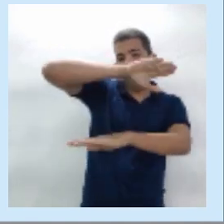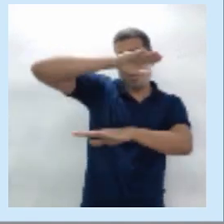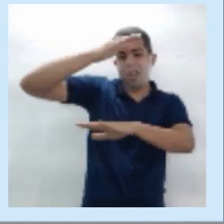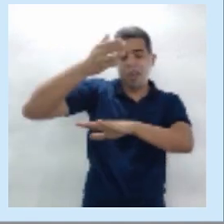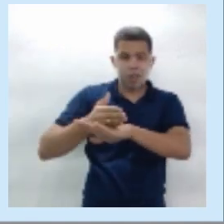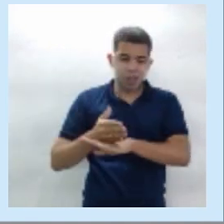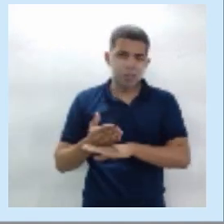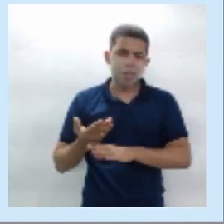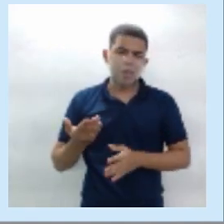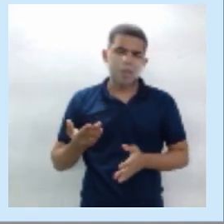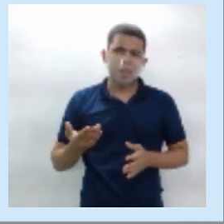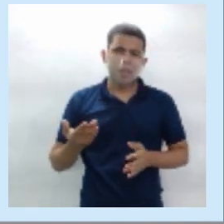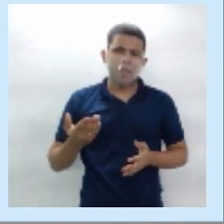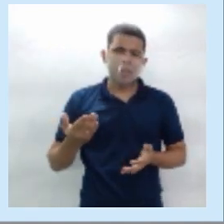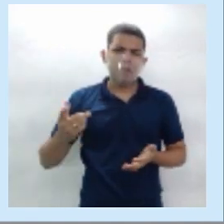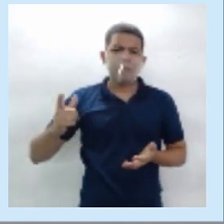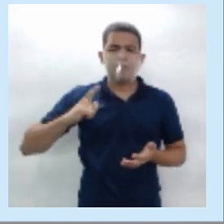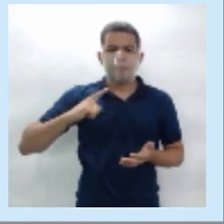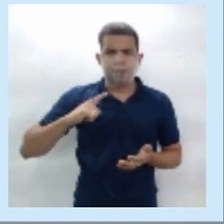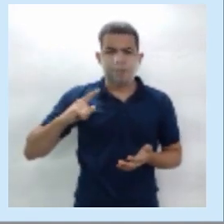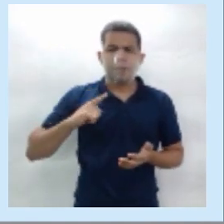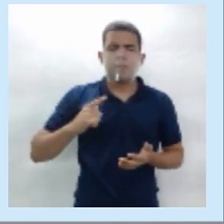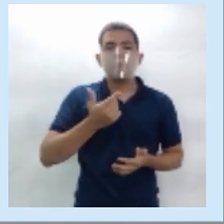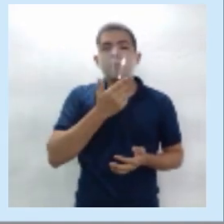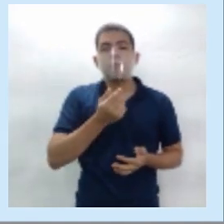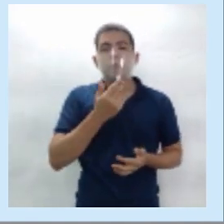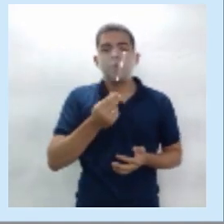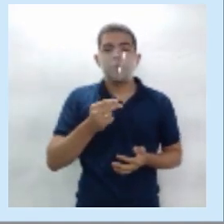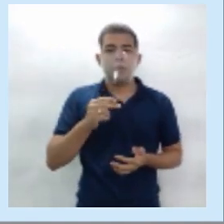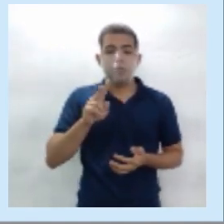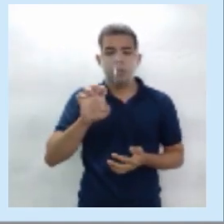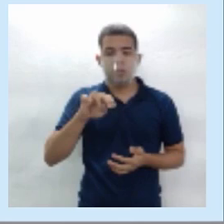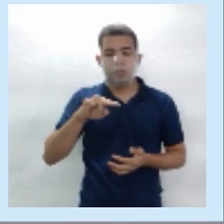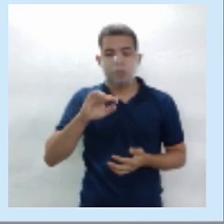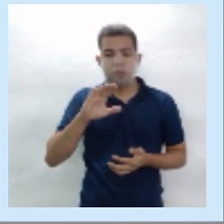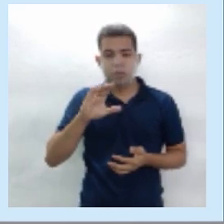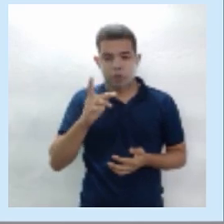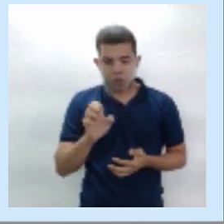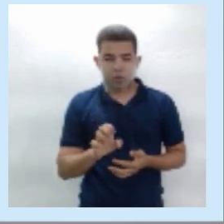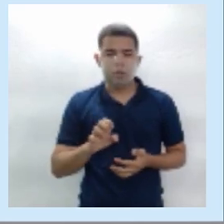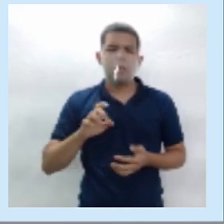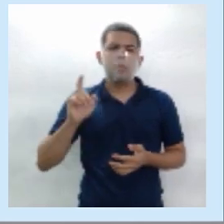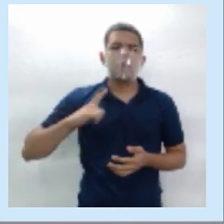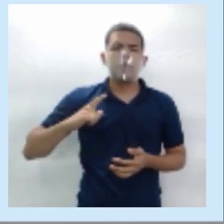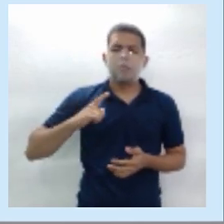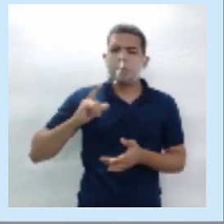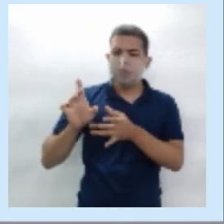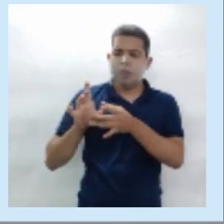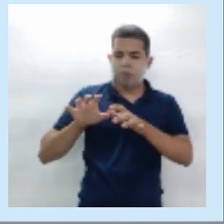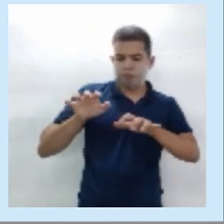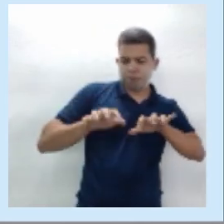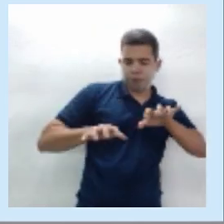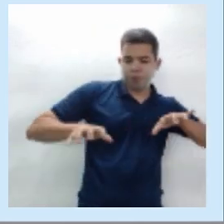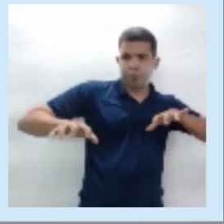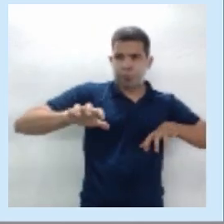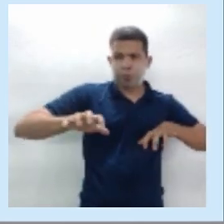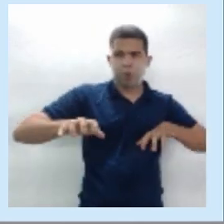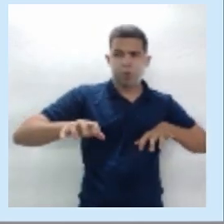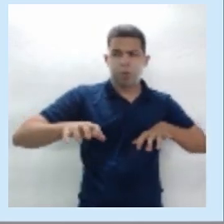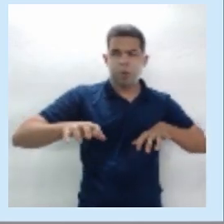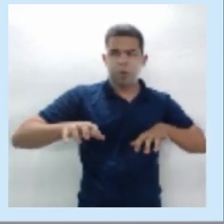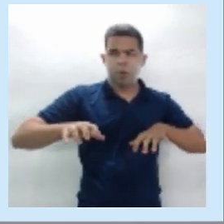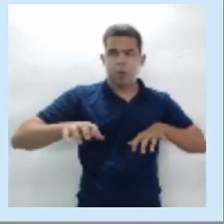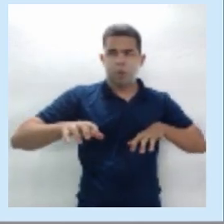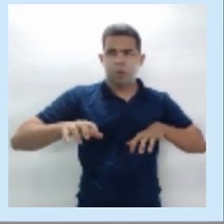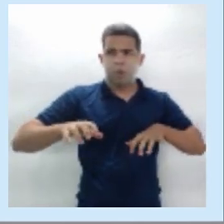né? Por quê? Como Wegener, ele falava sobre a questão da deriva continental, eu gostaria que a gente voltasse